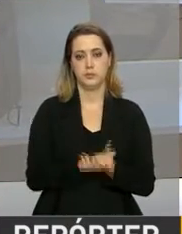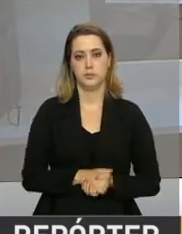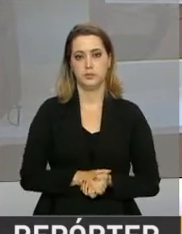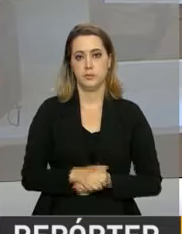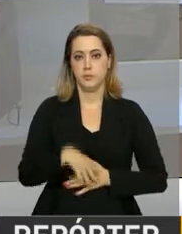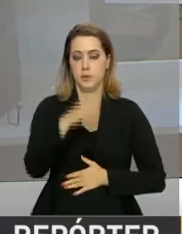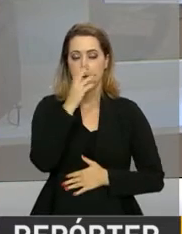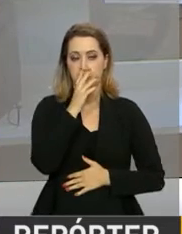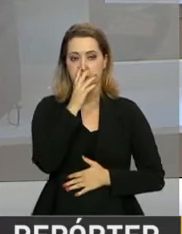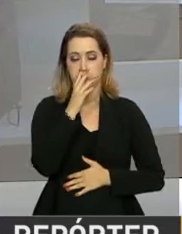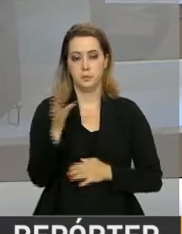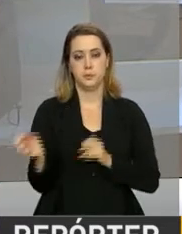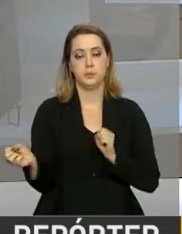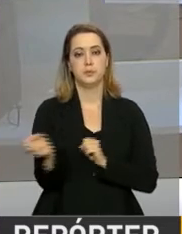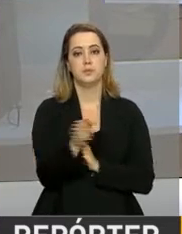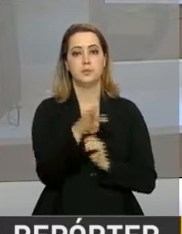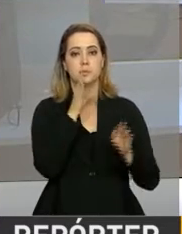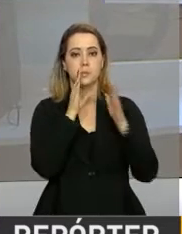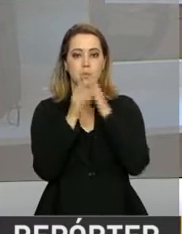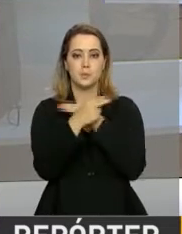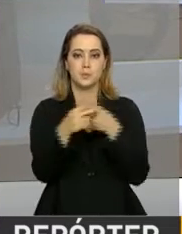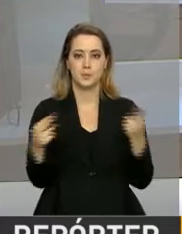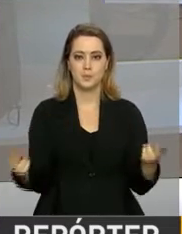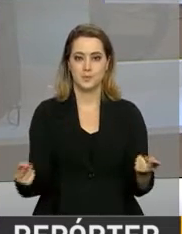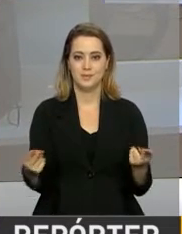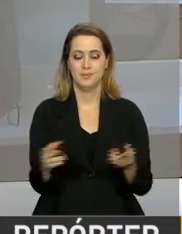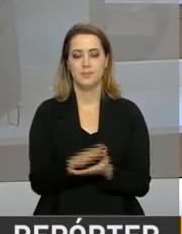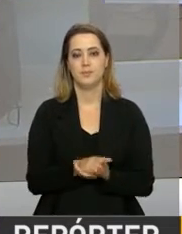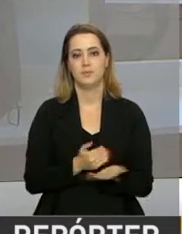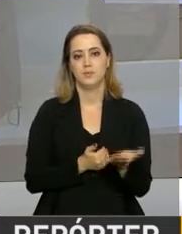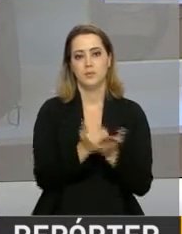Repórter NBR. Acompanhe as novidades também pelas nossas redes